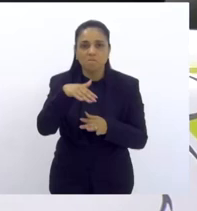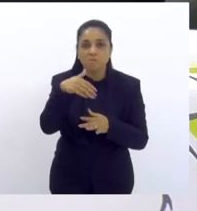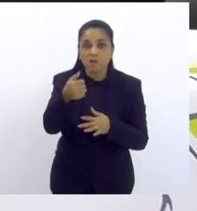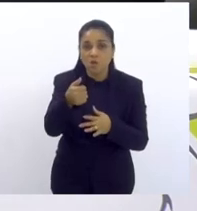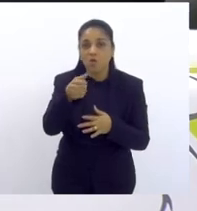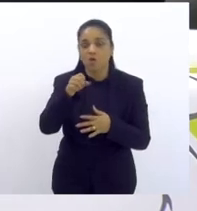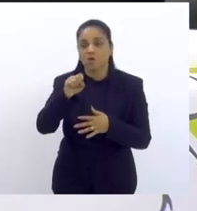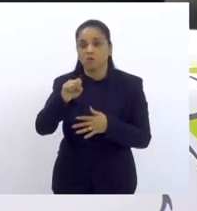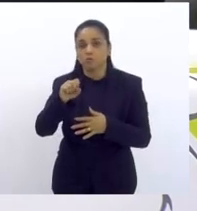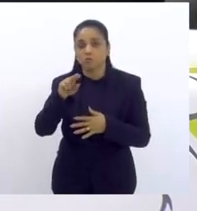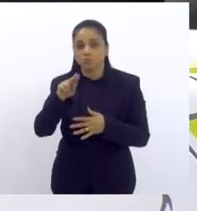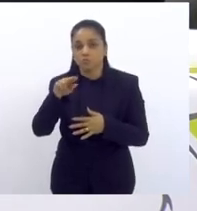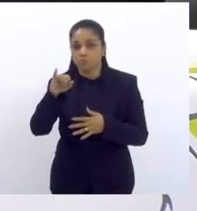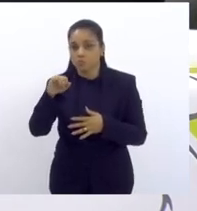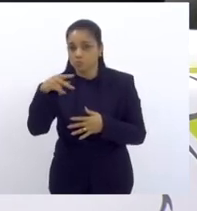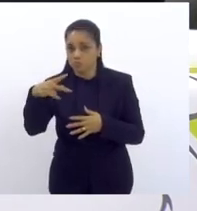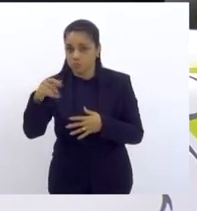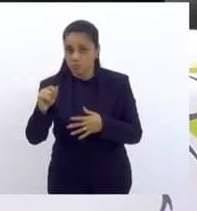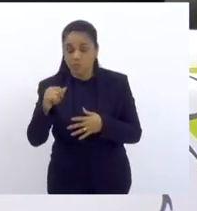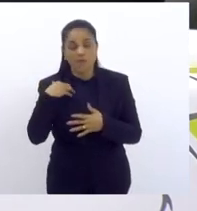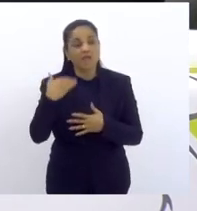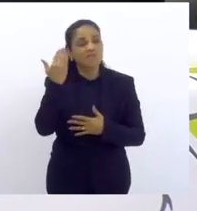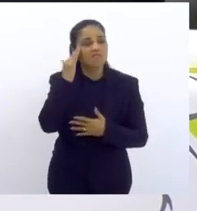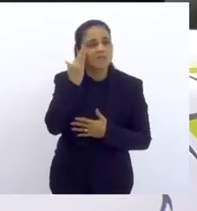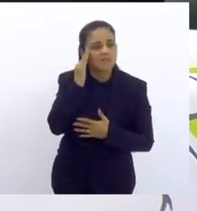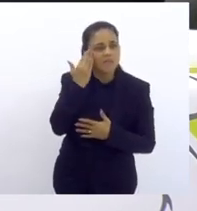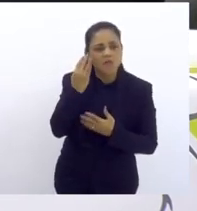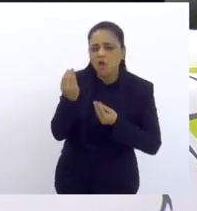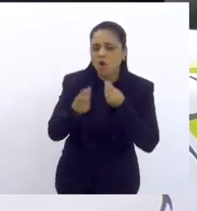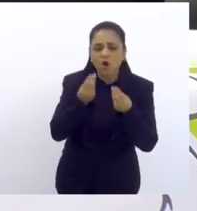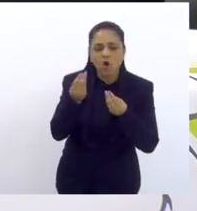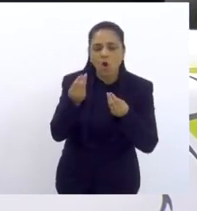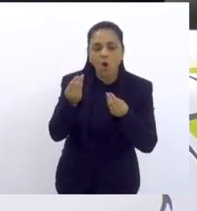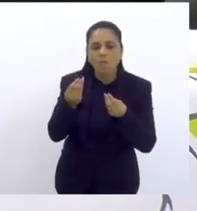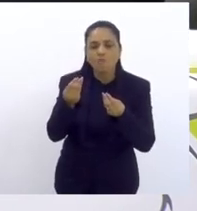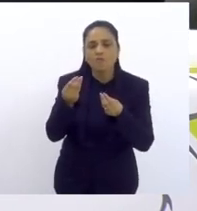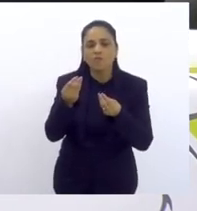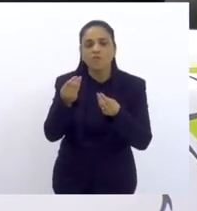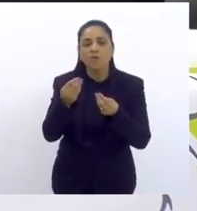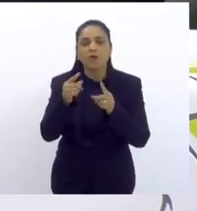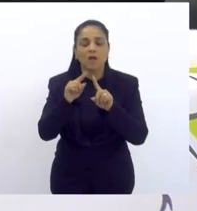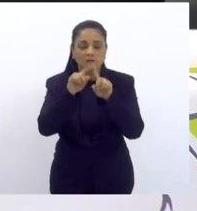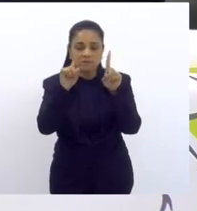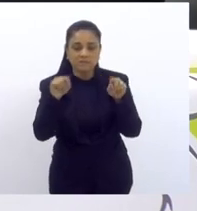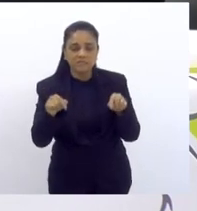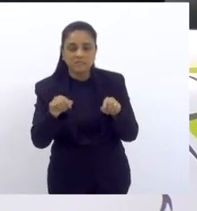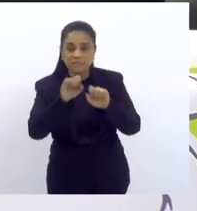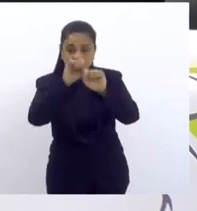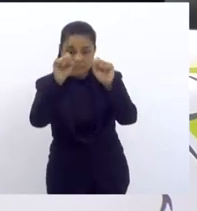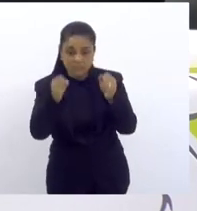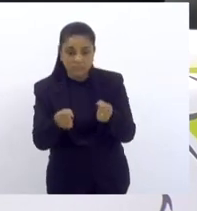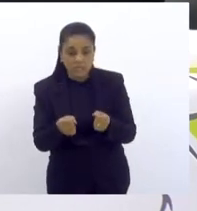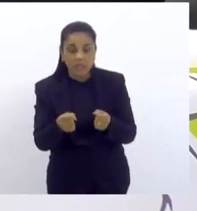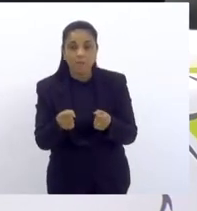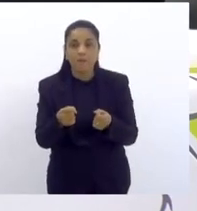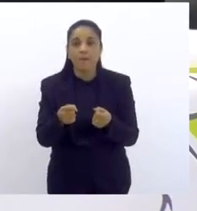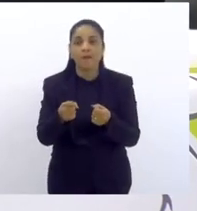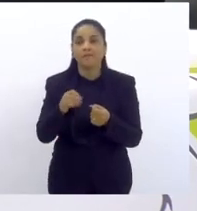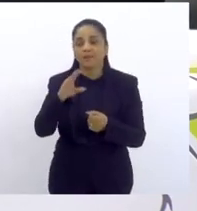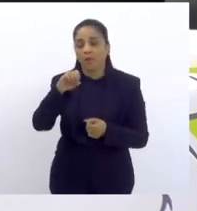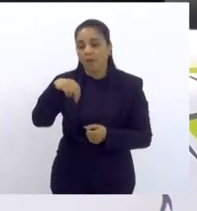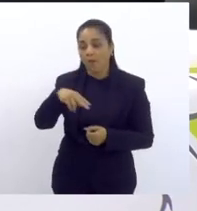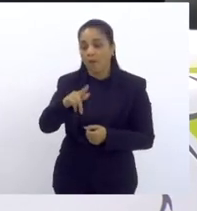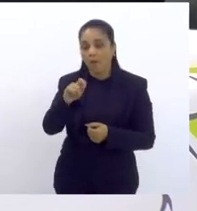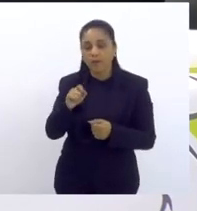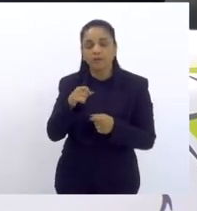da suipa entender se ecossistema das entidades das ONGs e ver como poder público pode ajudar